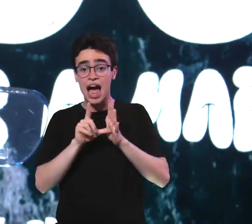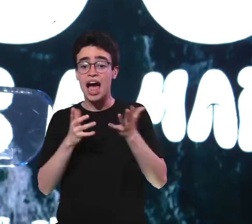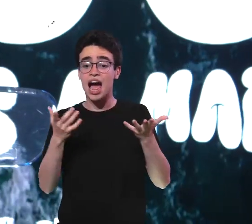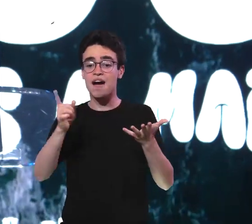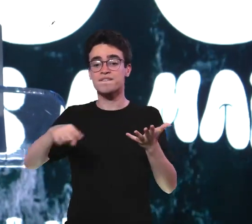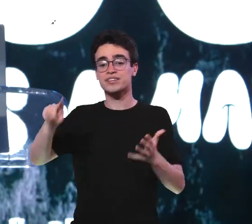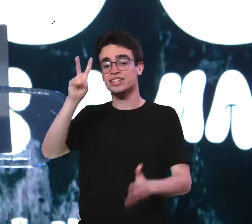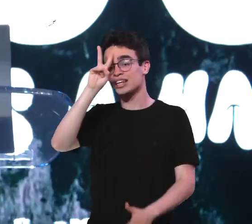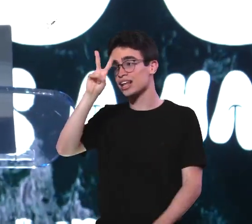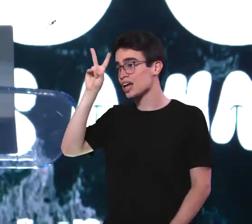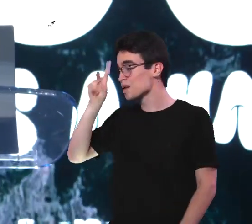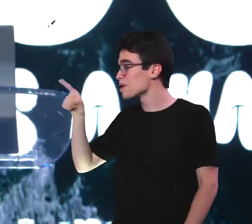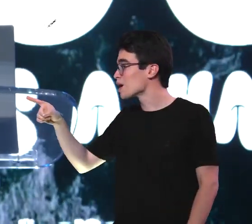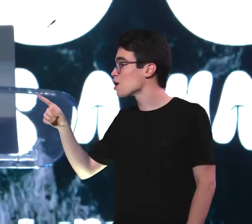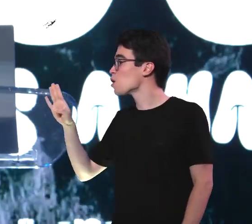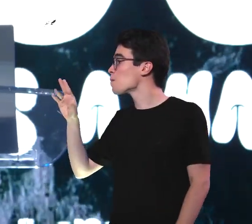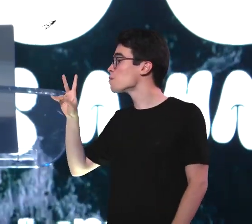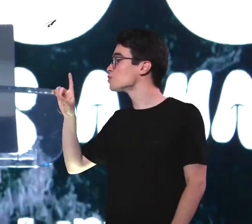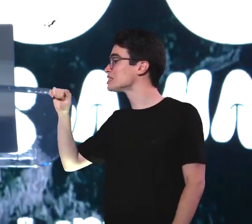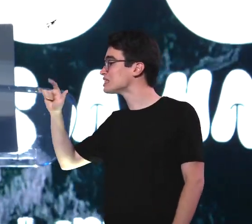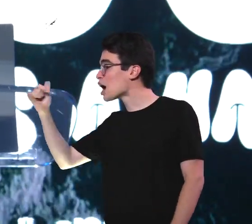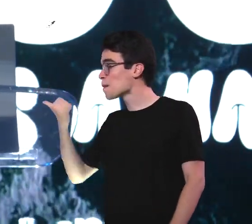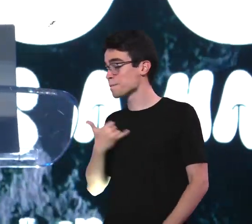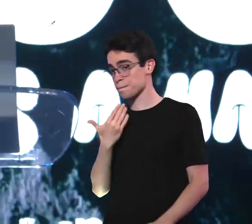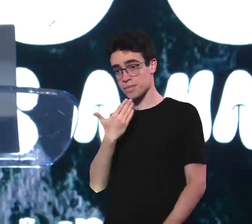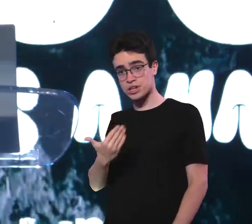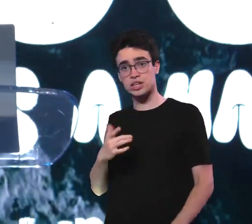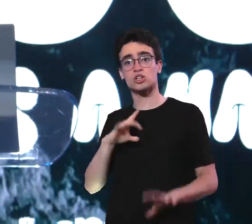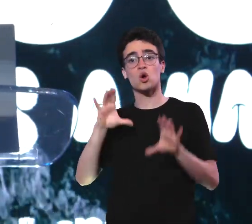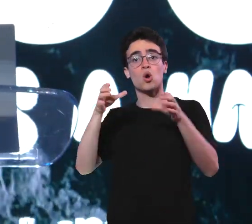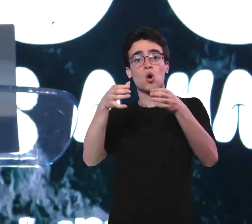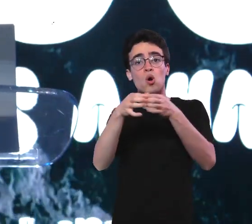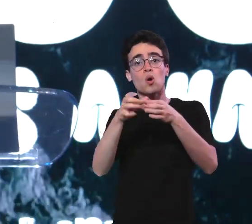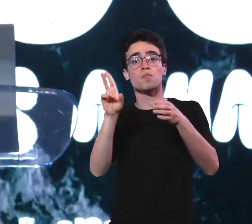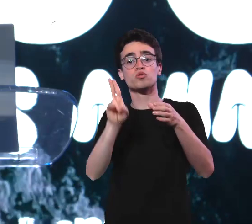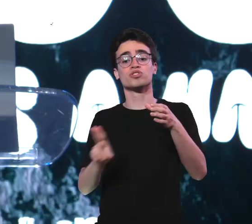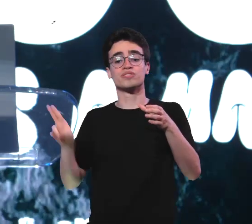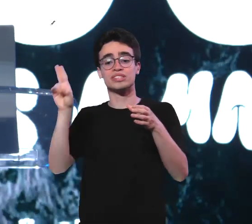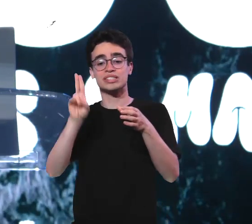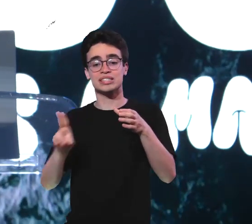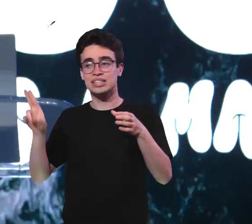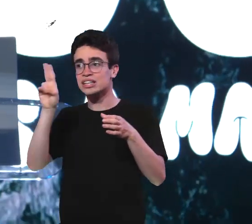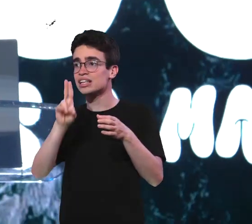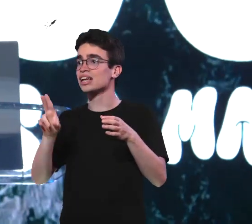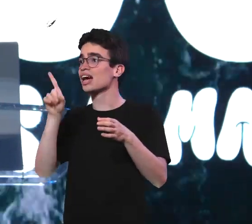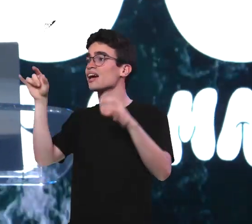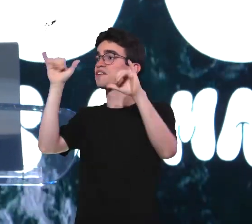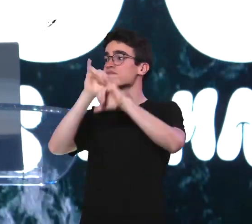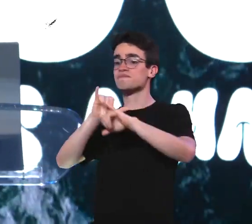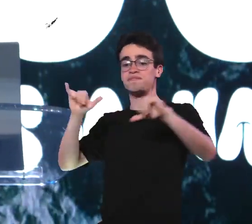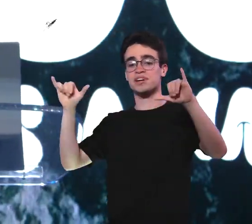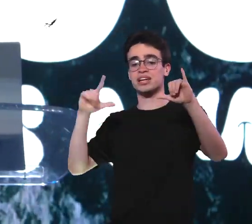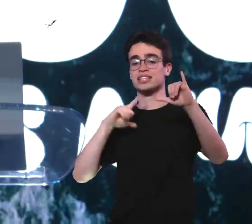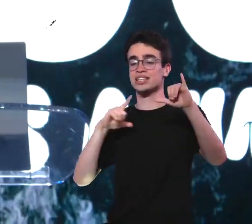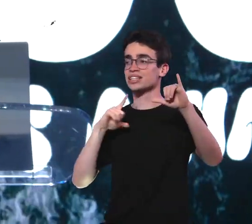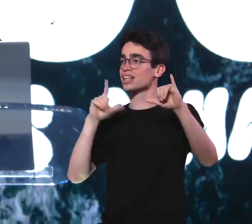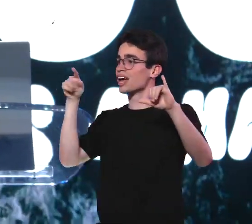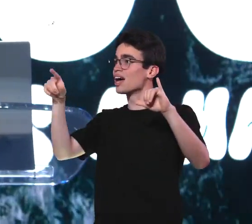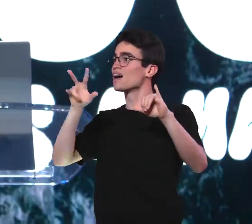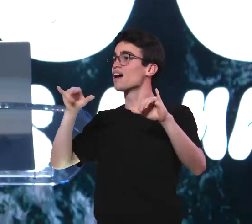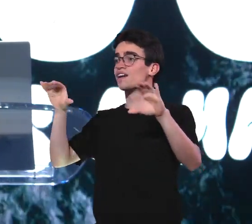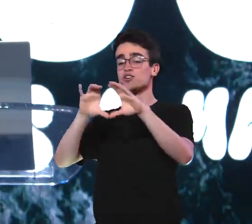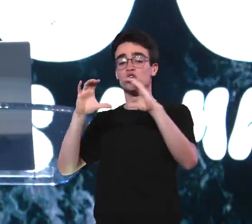lembrar algo que o Budal me pediu. Tem o pessoal da rede universitária aí hoje. Apareceu no ANILS ali, aí eles vão ter